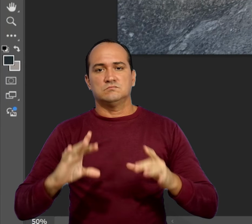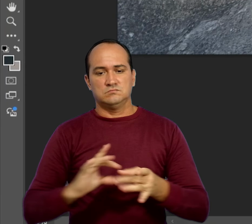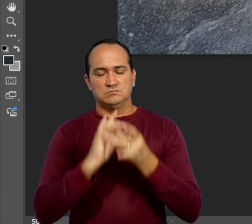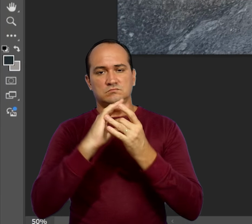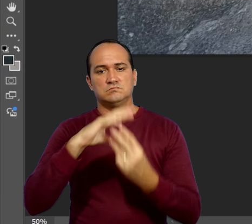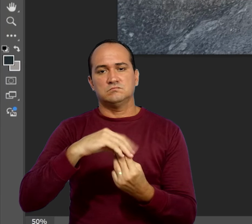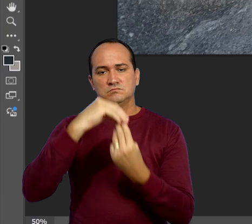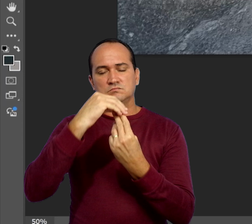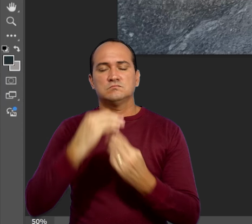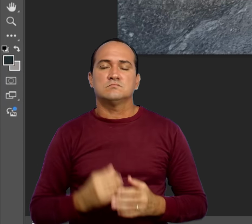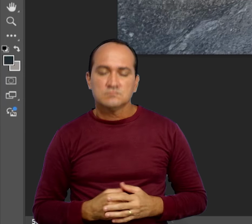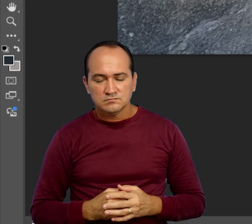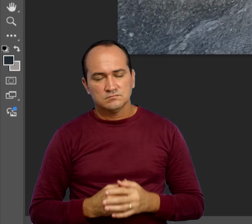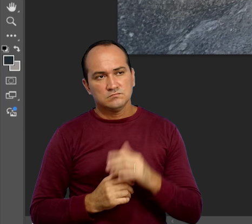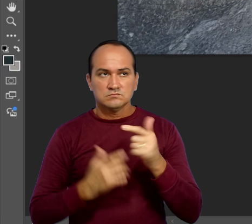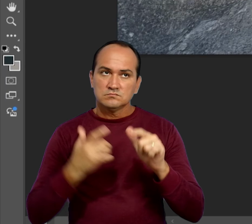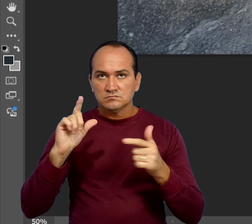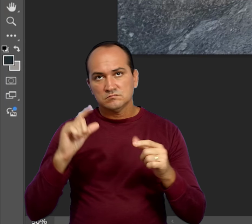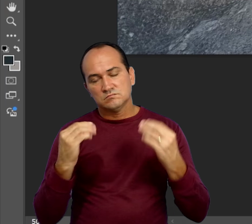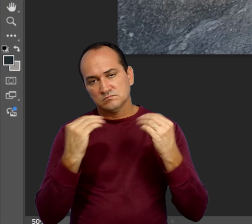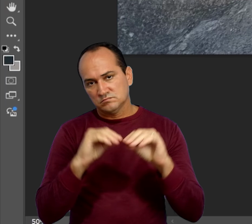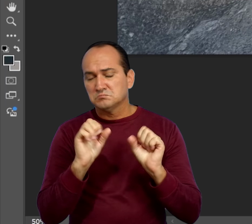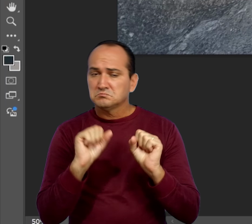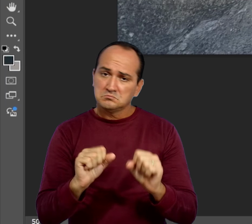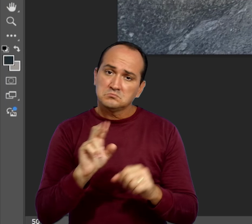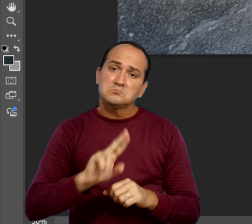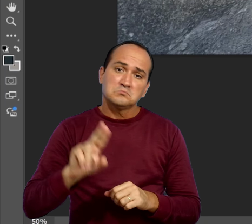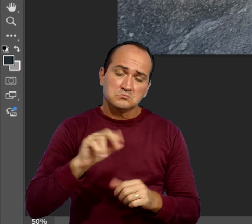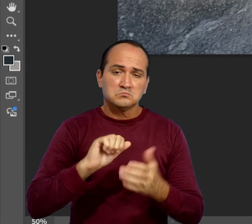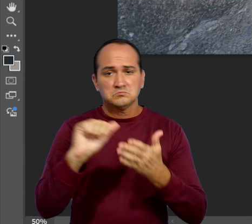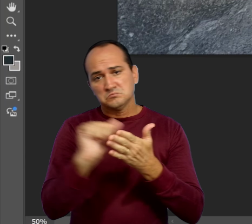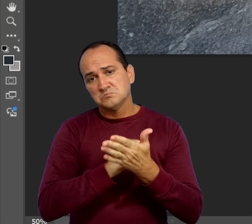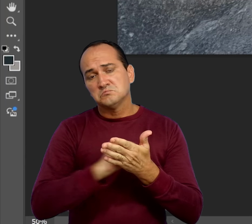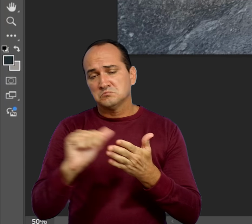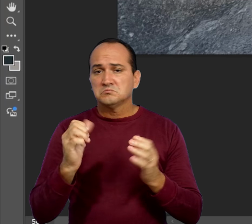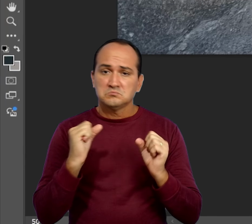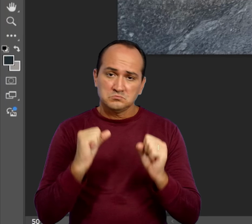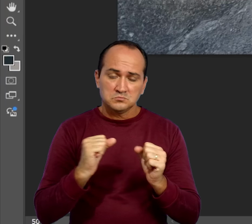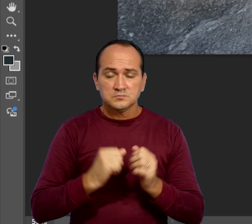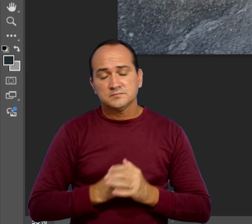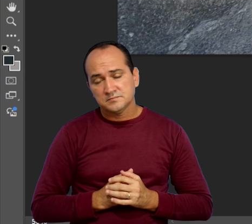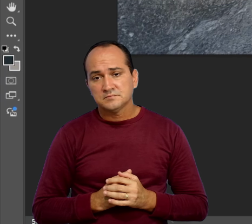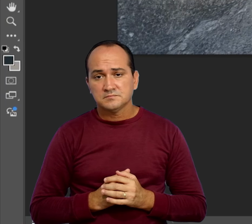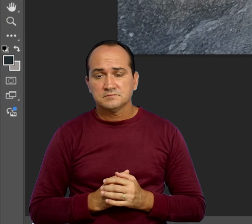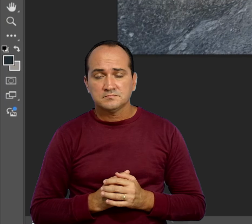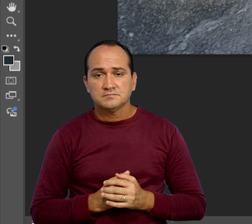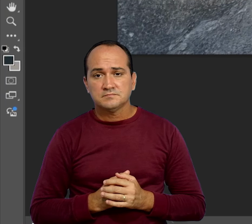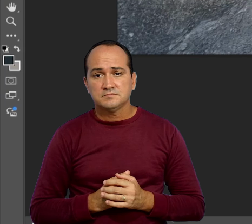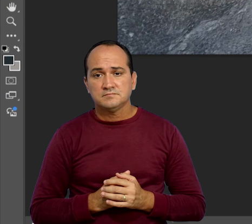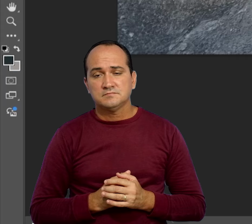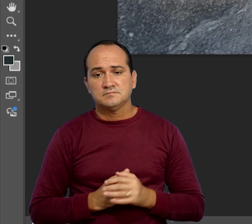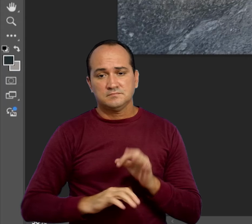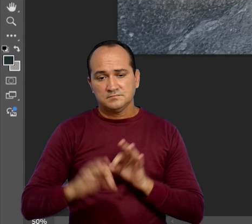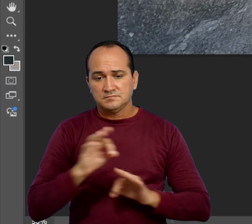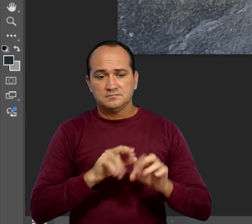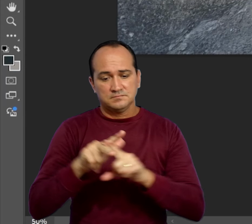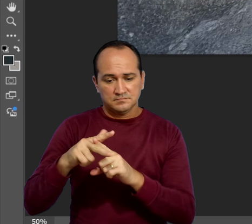juntar. Se eu quisesse corrigir uma outra coisinha aqui, ó, eu posso usar a própria ferramenta de apagar aqui,